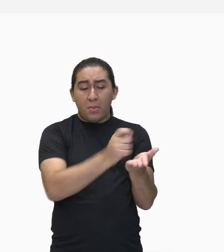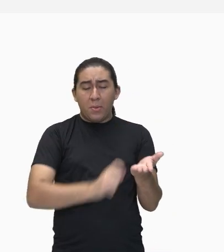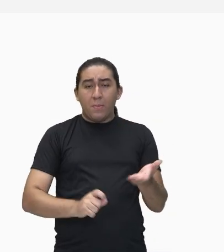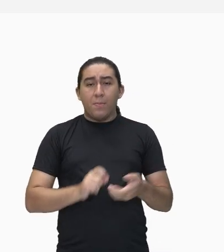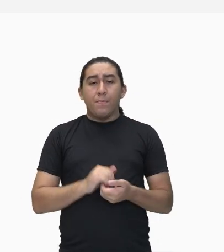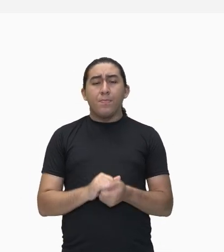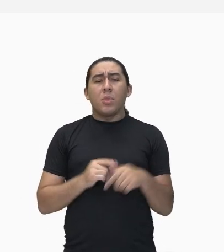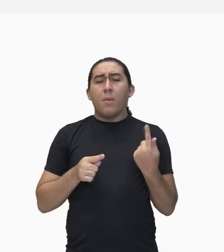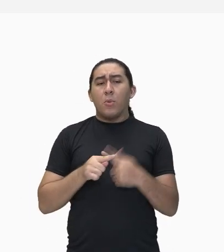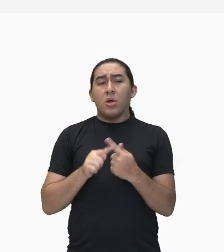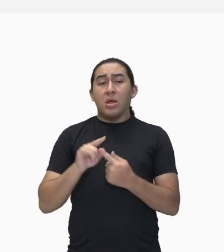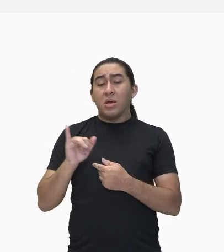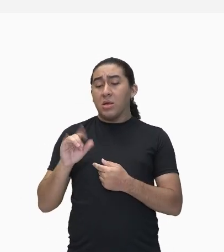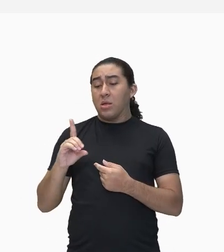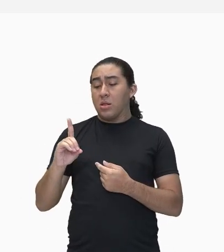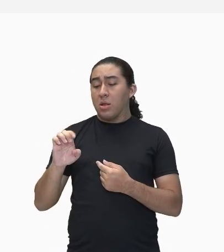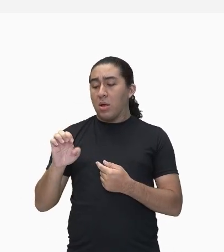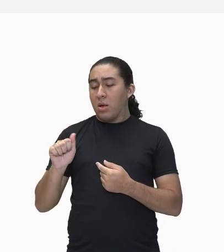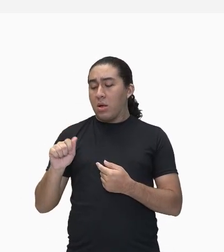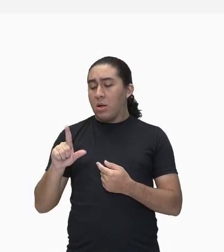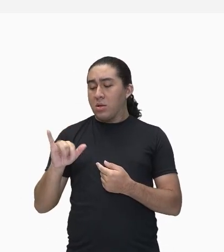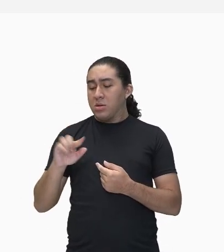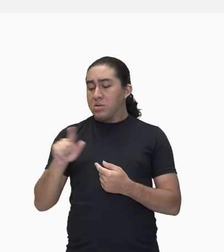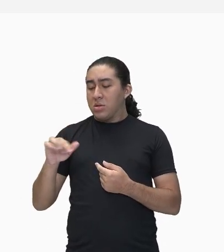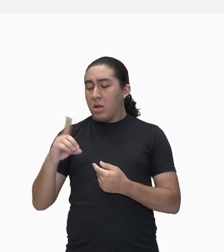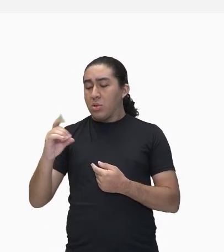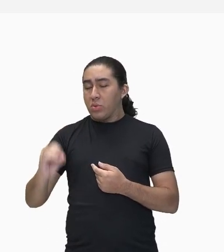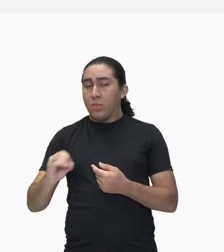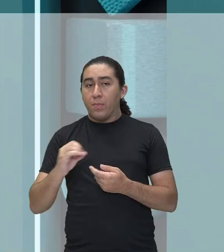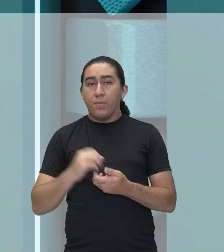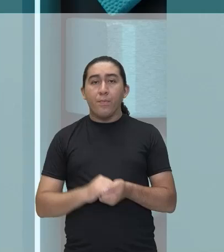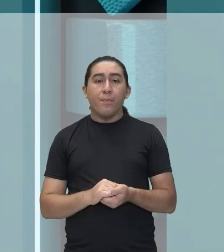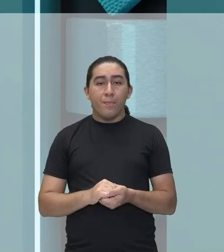era idealizado? Porque